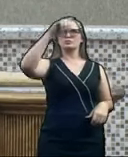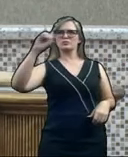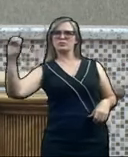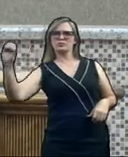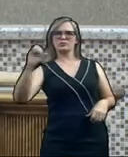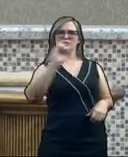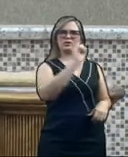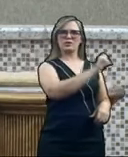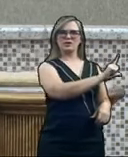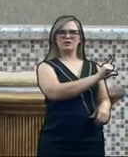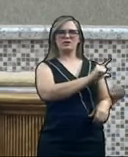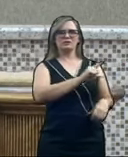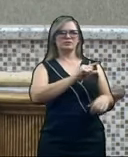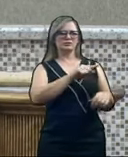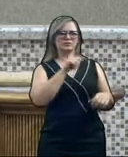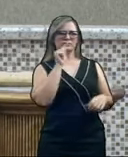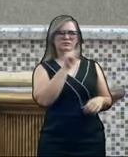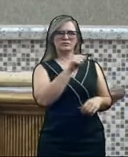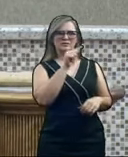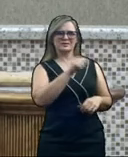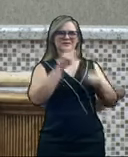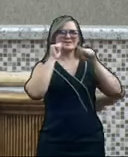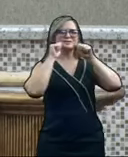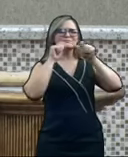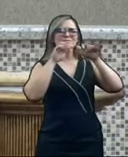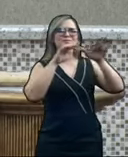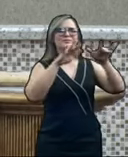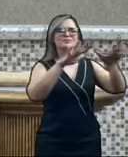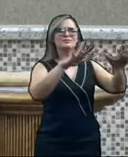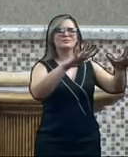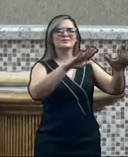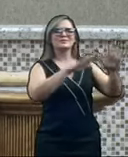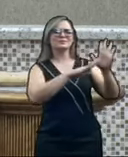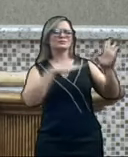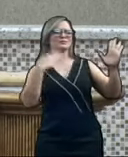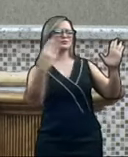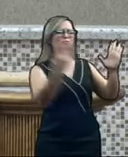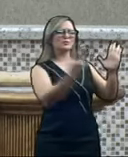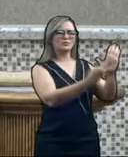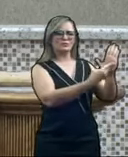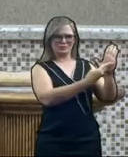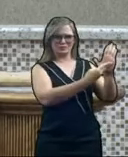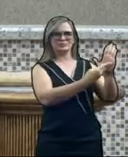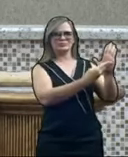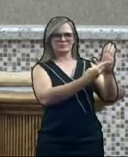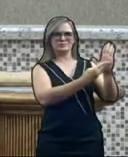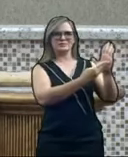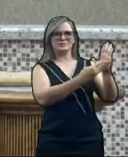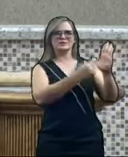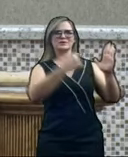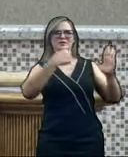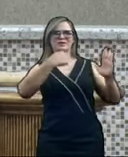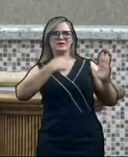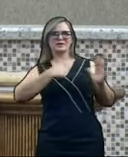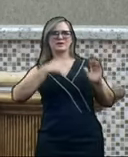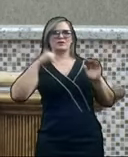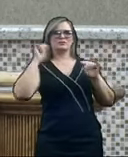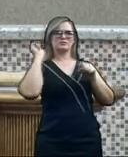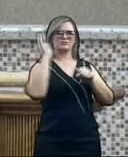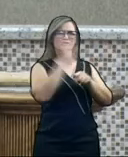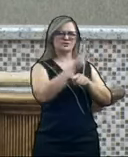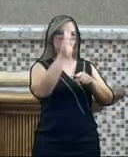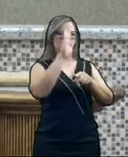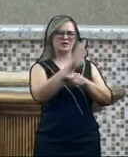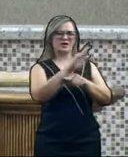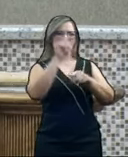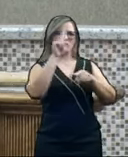e em ti e na tua semente serão benditas todas as famílias da terra e é isso que estou contigo e te guardarei por